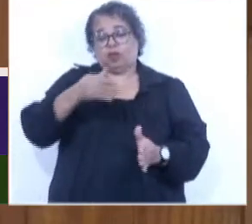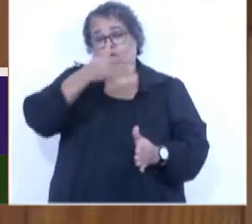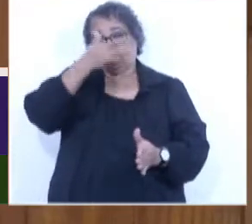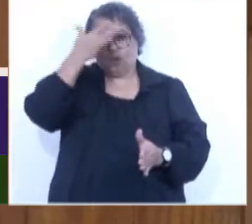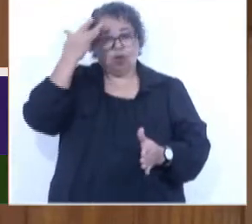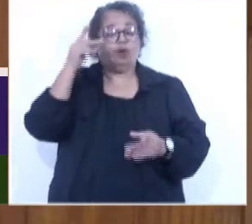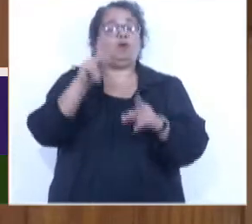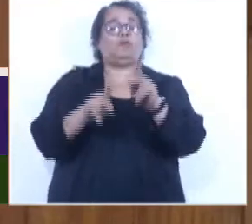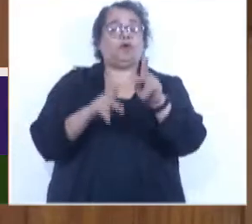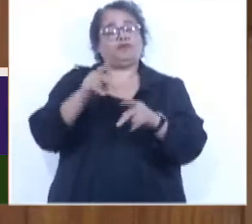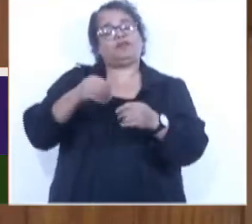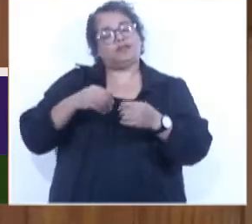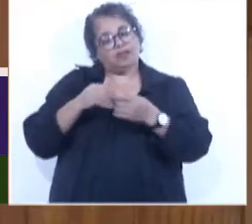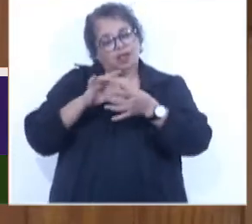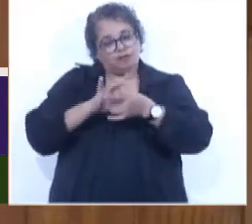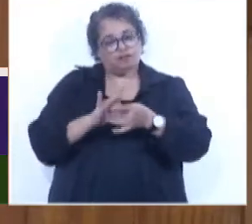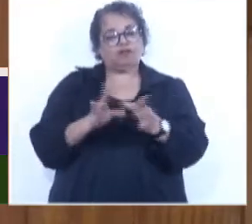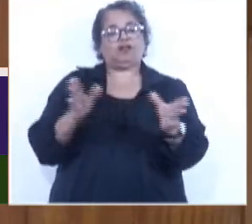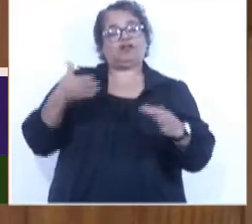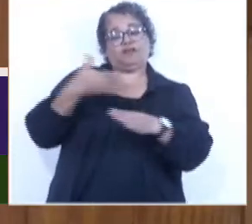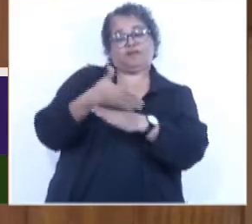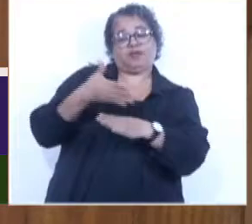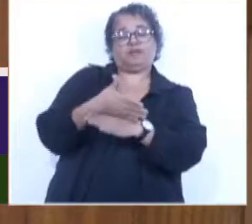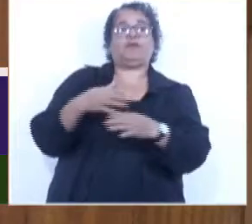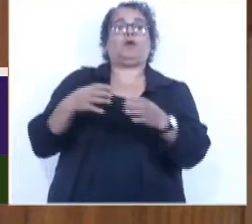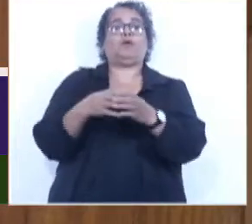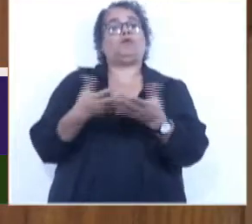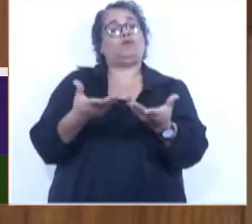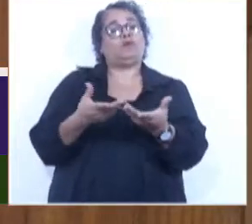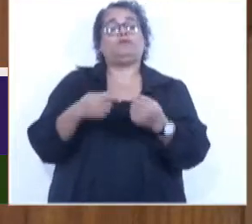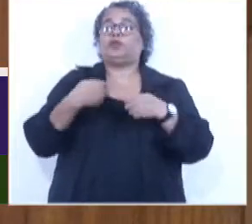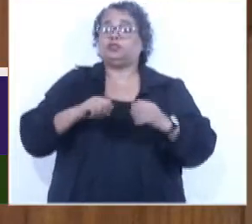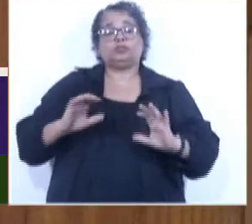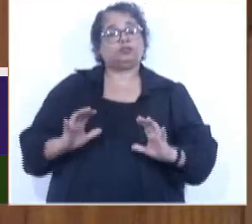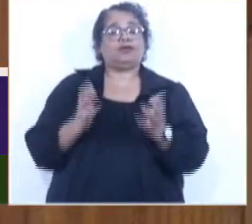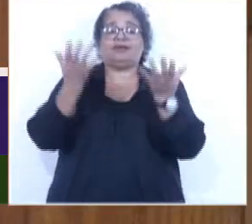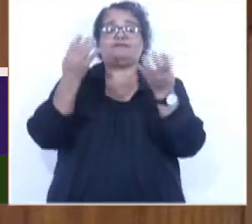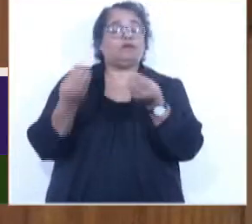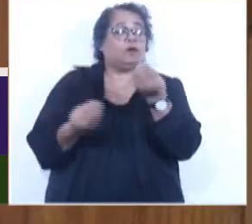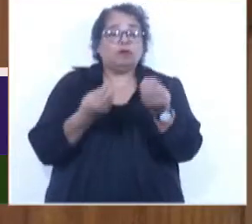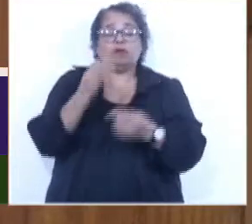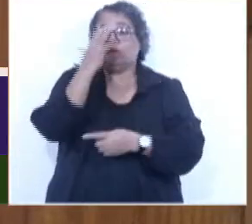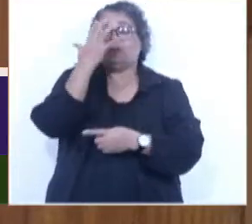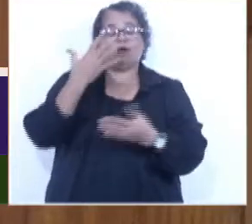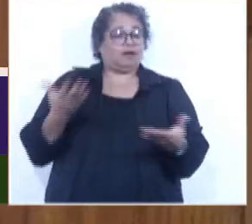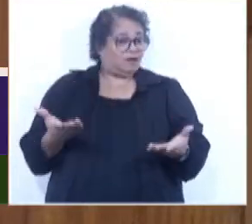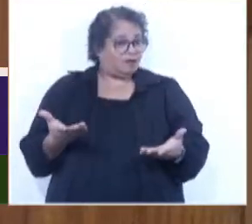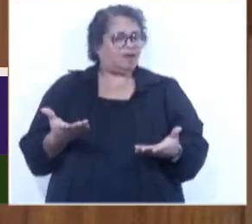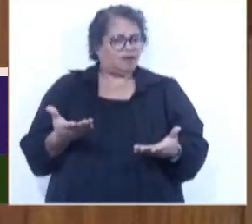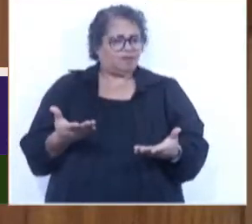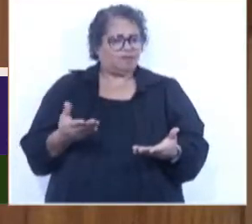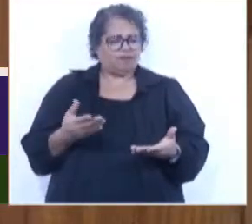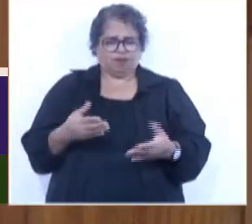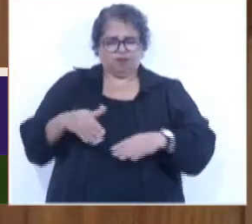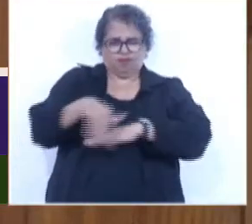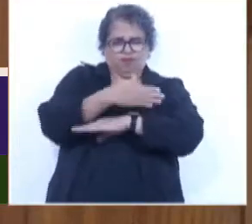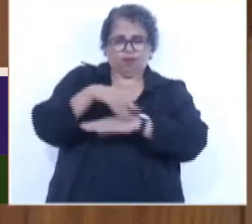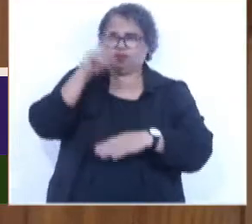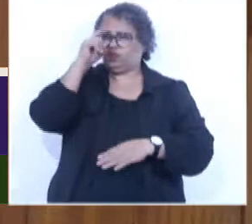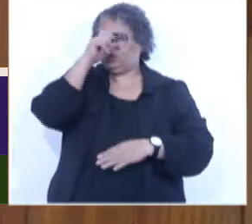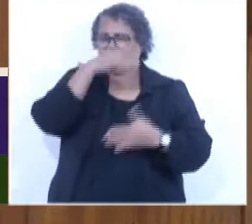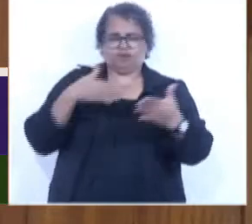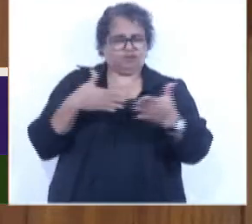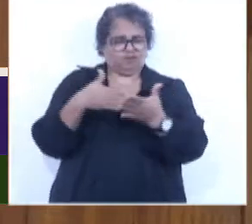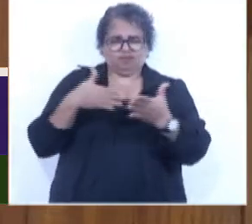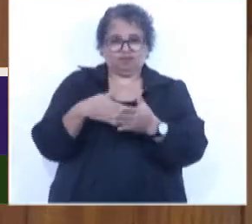pode participar a comunidade que é carente de eventos como Carnaval por isso que a maioria da cidade viaja vai para outra cidade